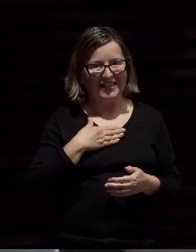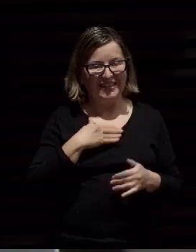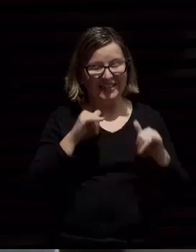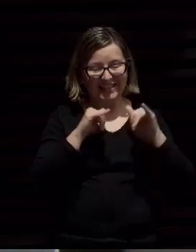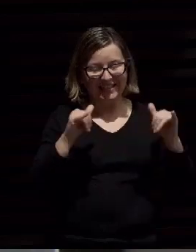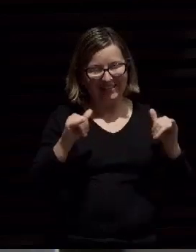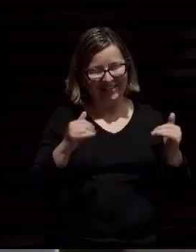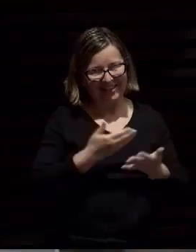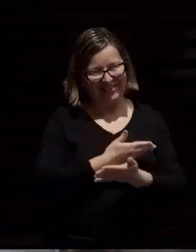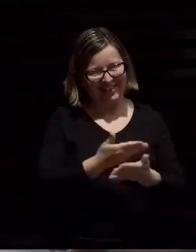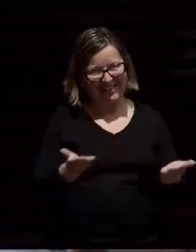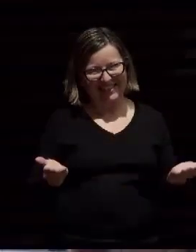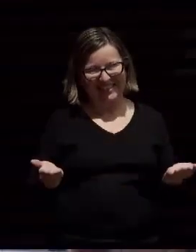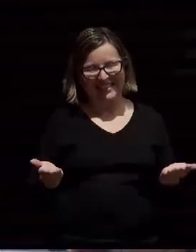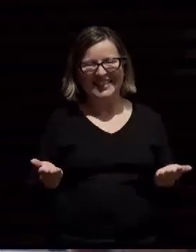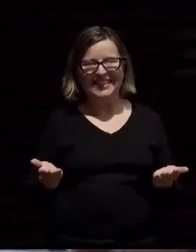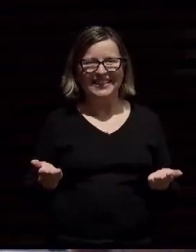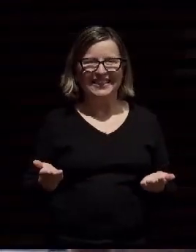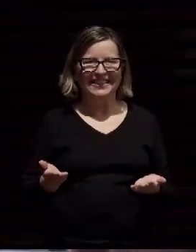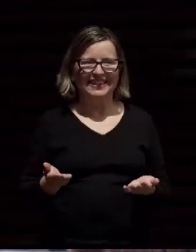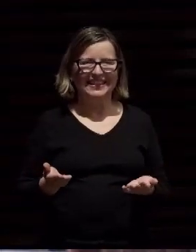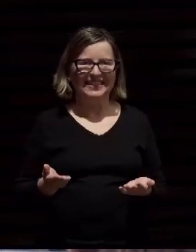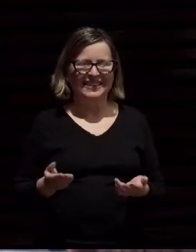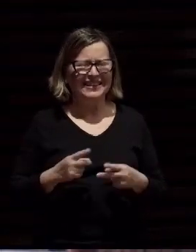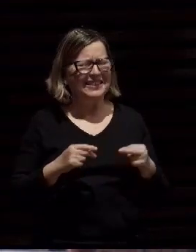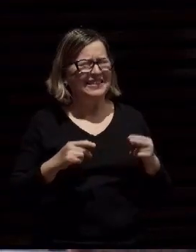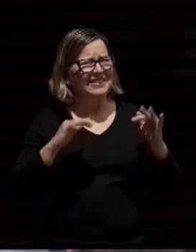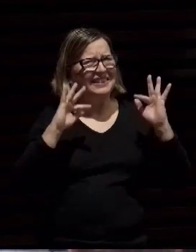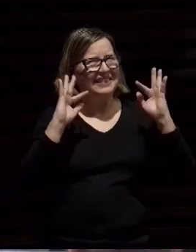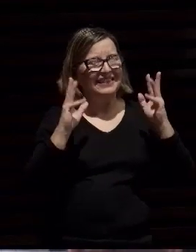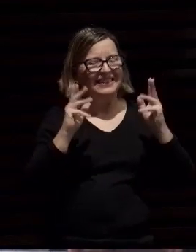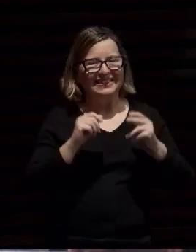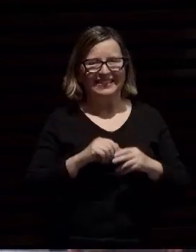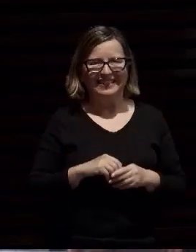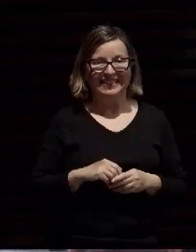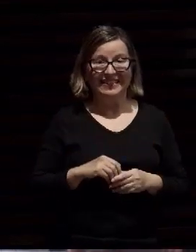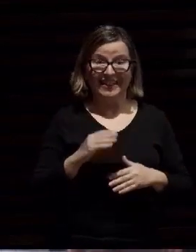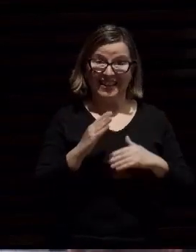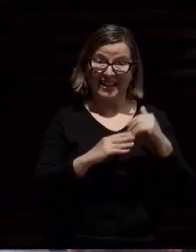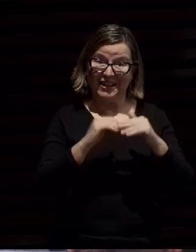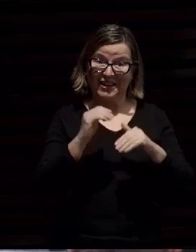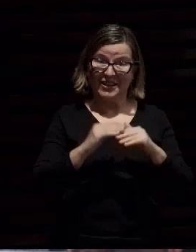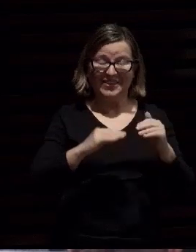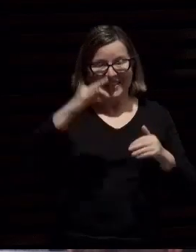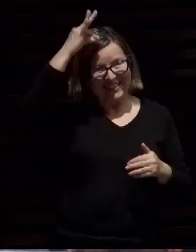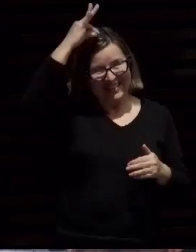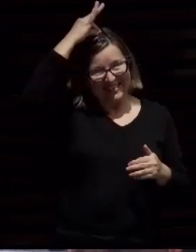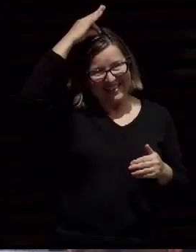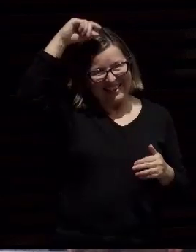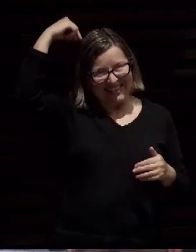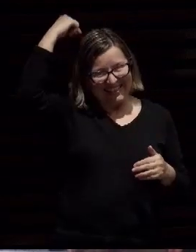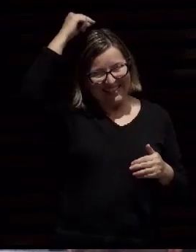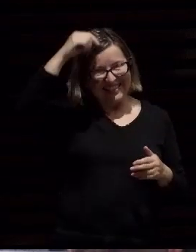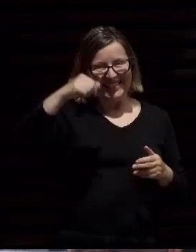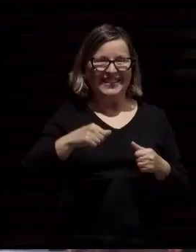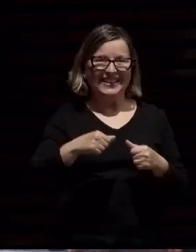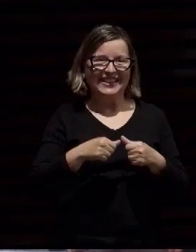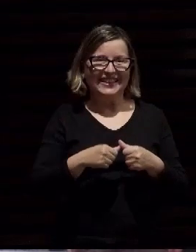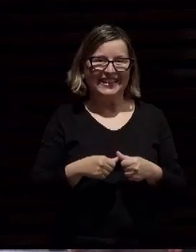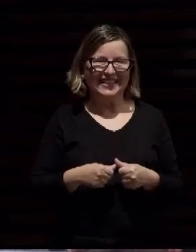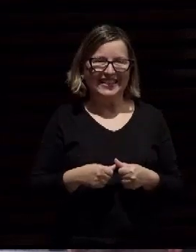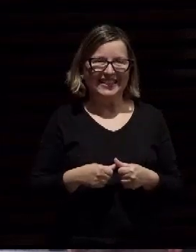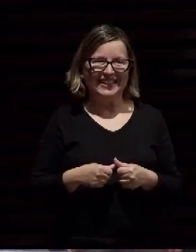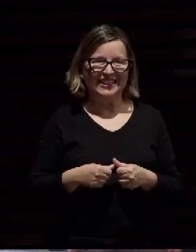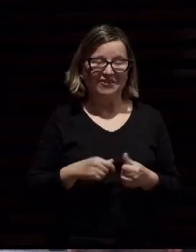vocês. Que coisa mais linda é a obra do Espírito Santo nesta